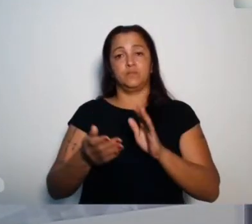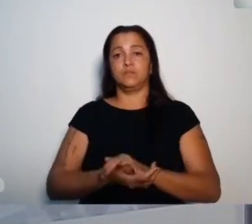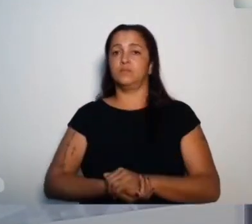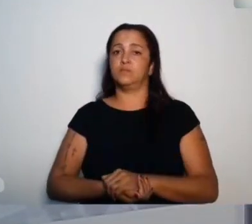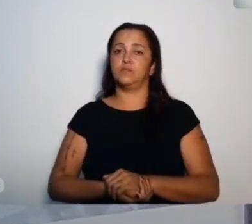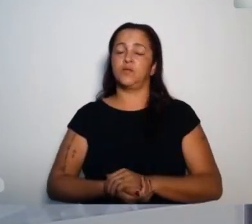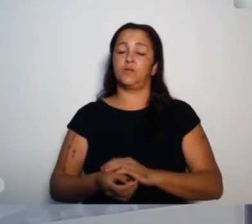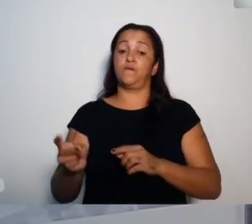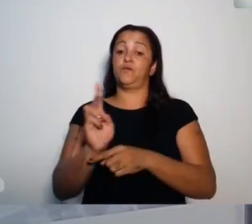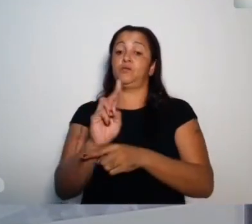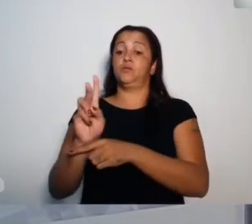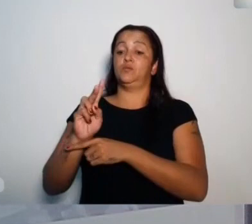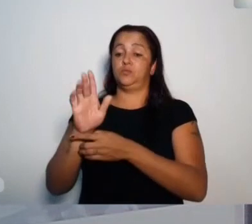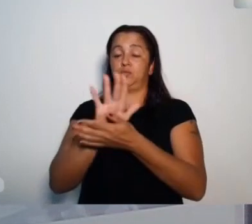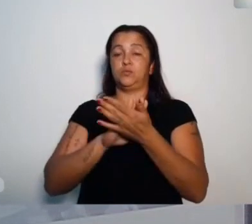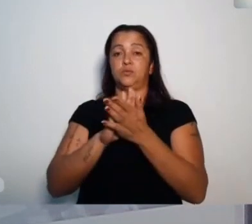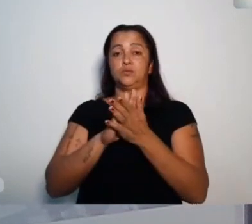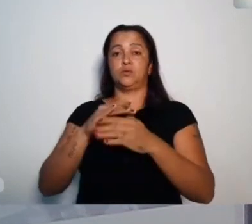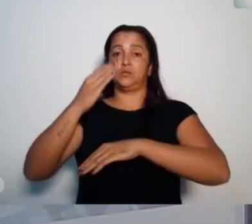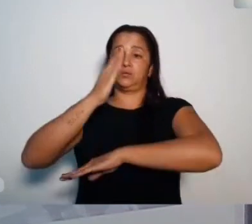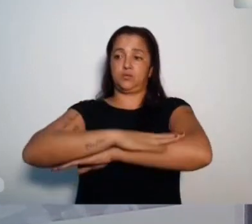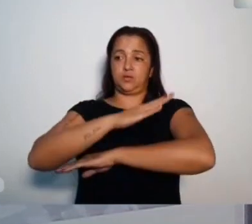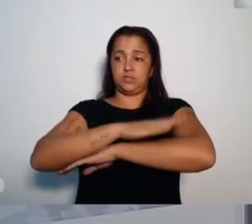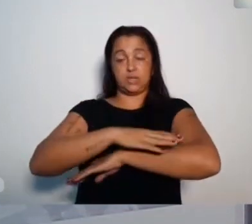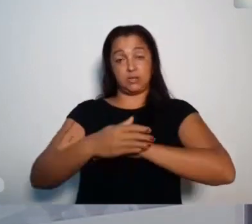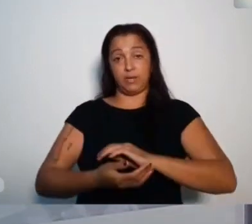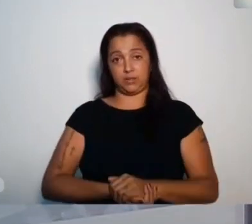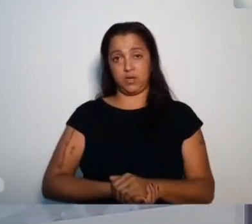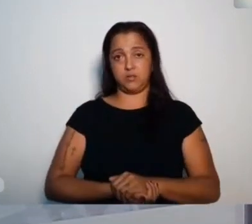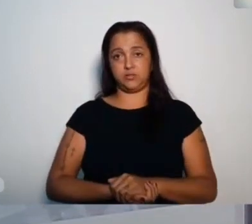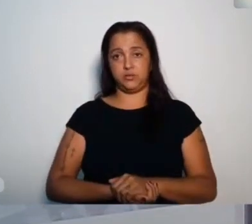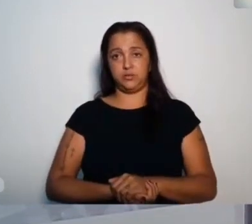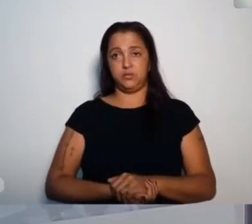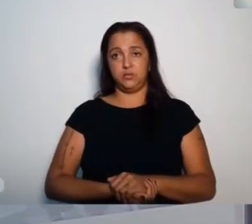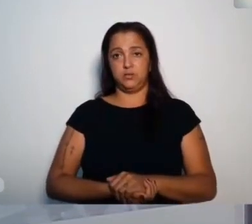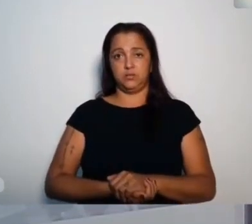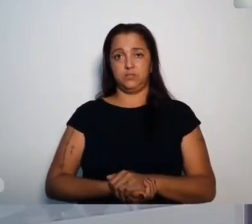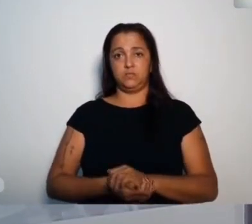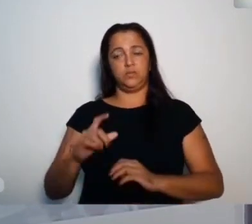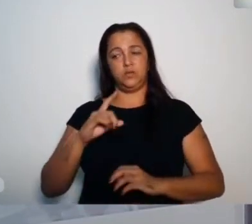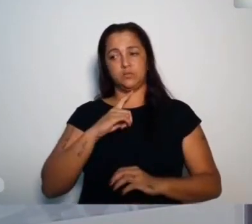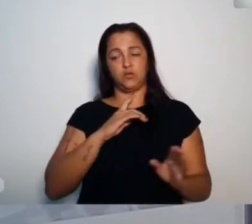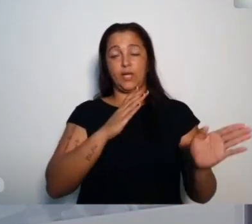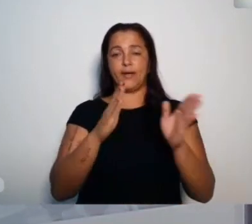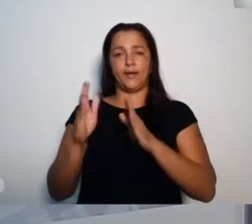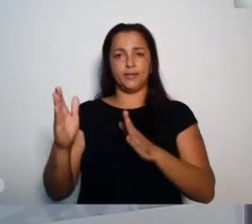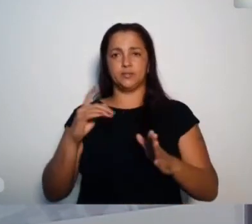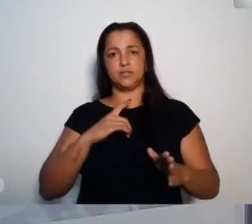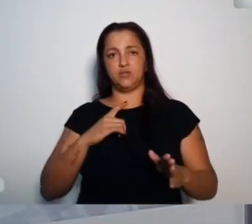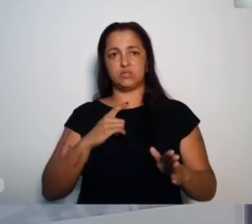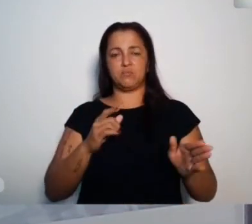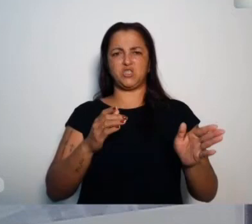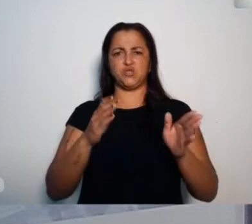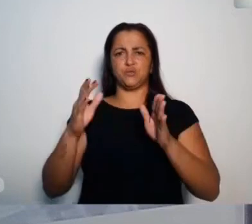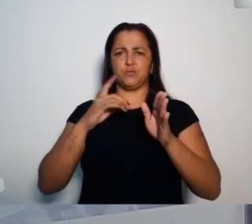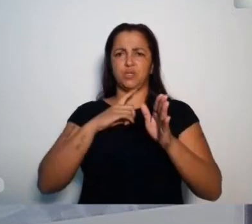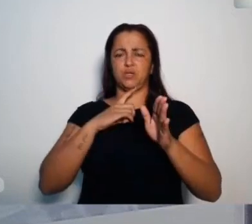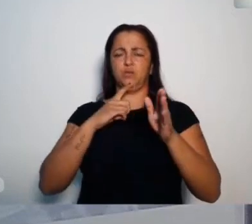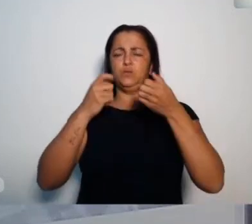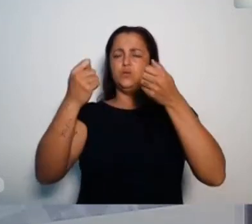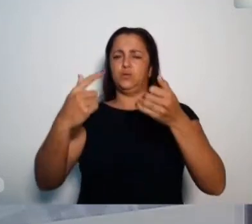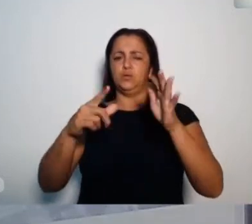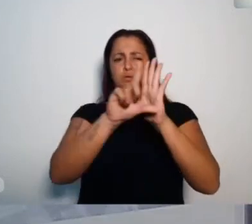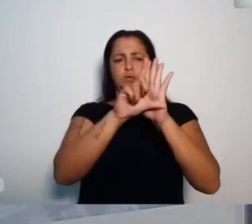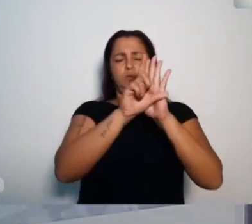temos que aprovar a lei. Eu não posso colocar fiscalização na lei, porque já começa a onerar o projeto e o